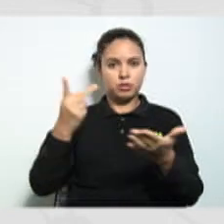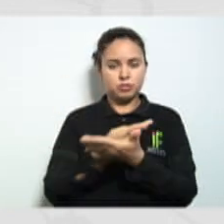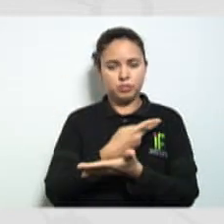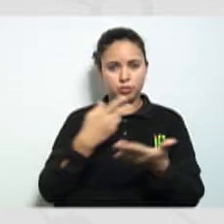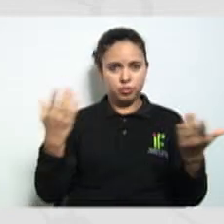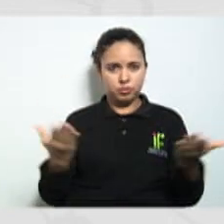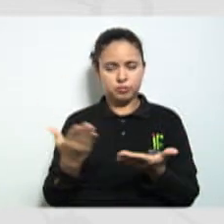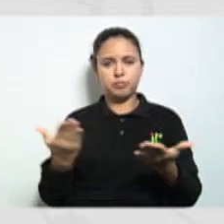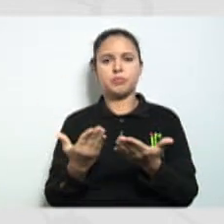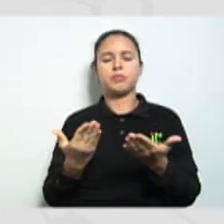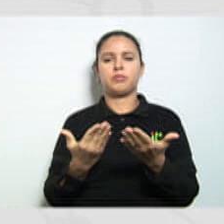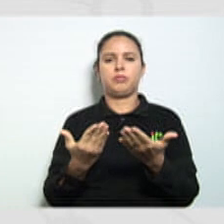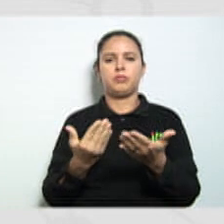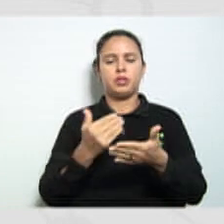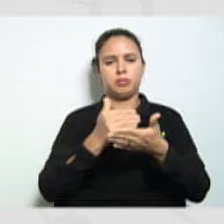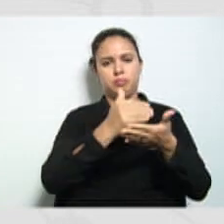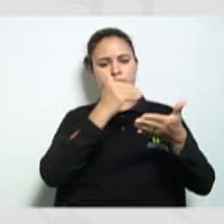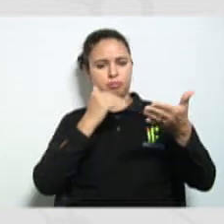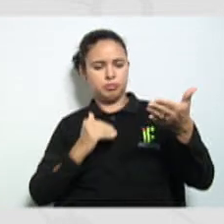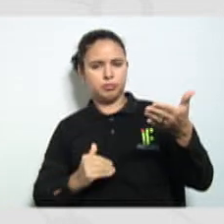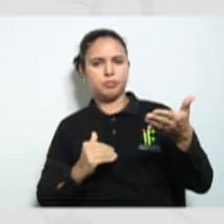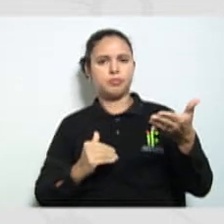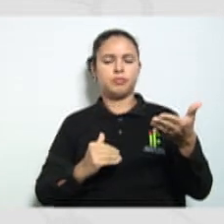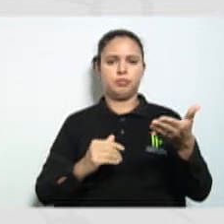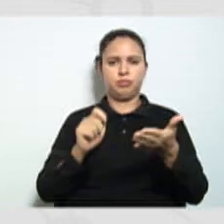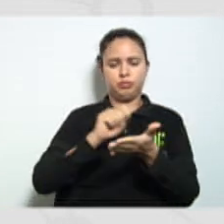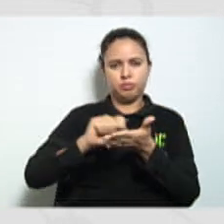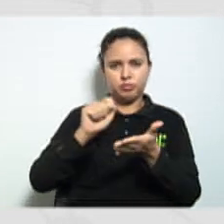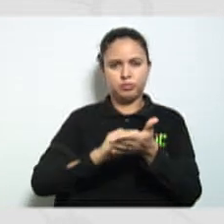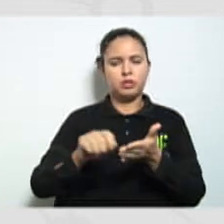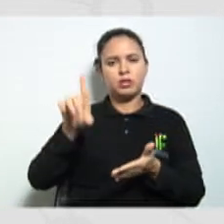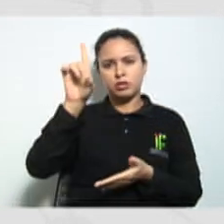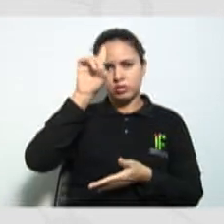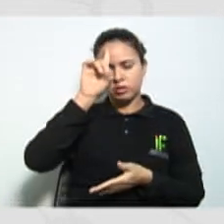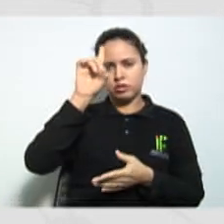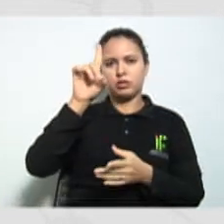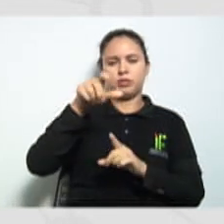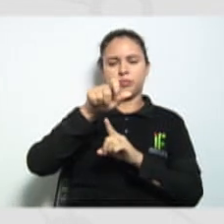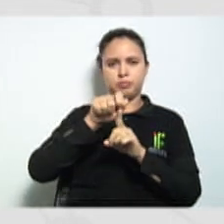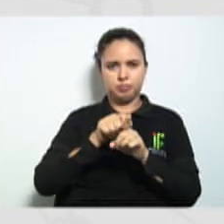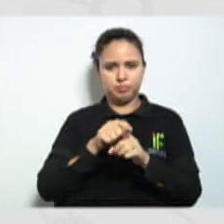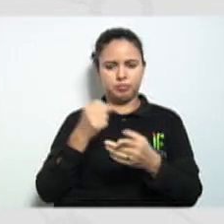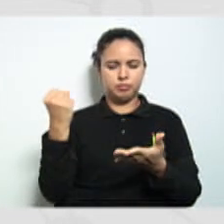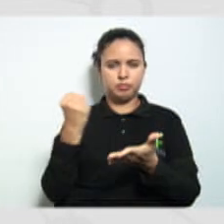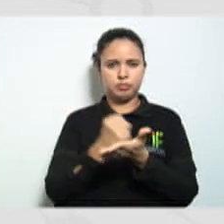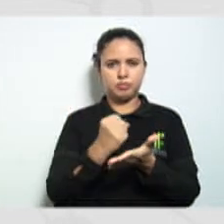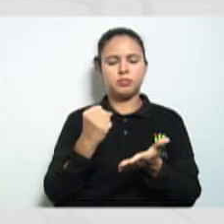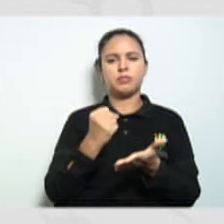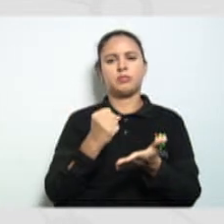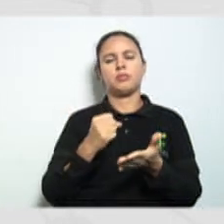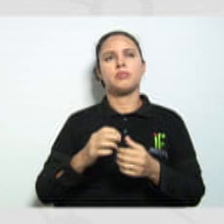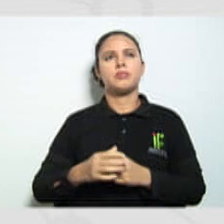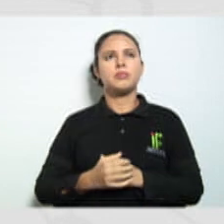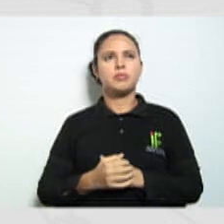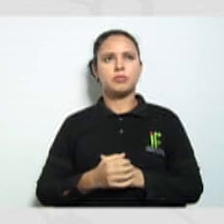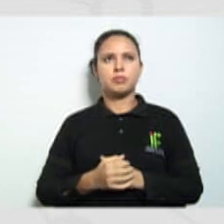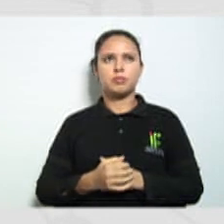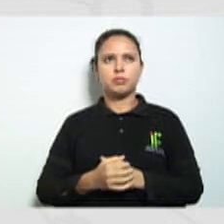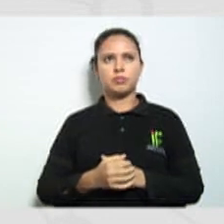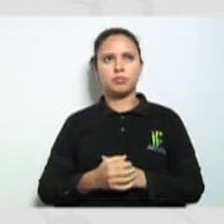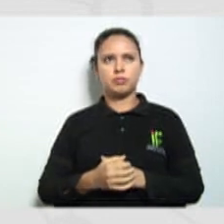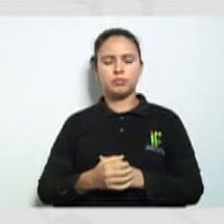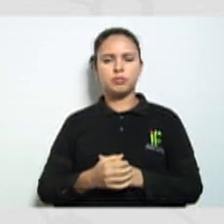acontecerem hoje deverão ser registrados com a data de hoje. Continuando o slide.